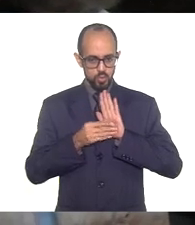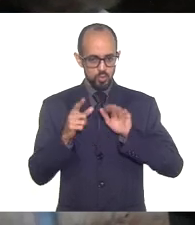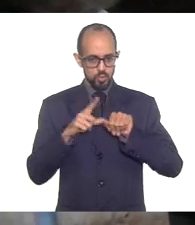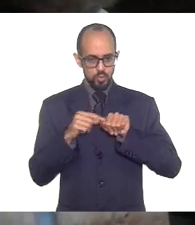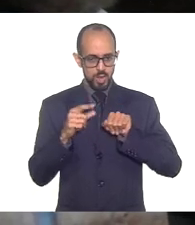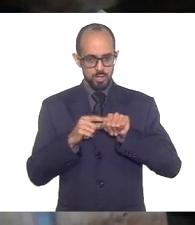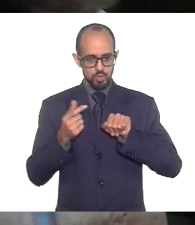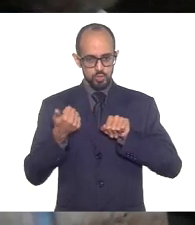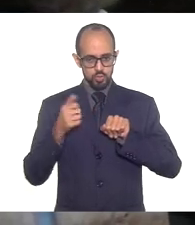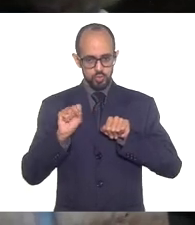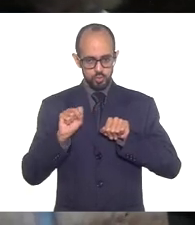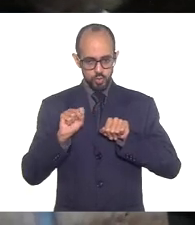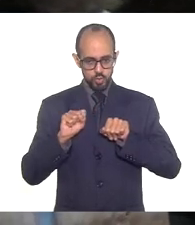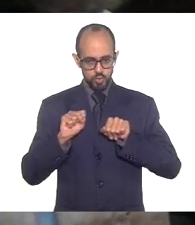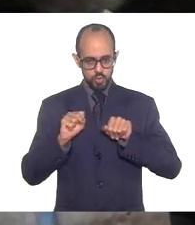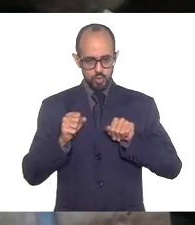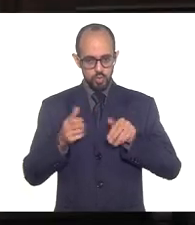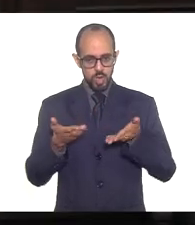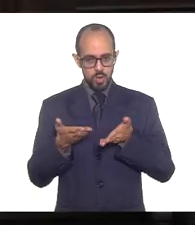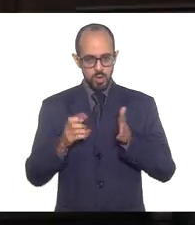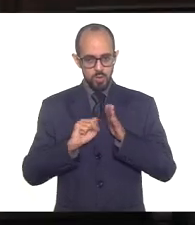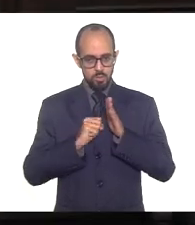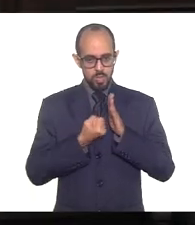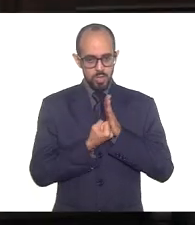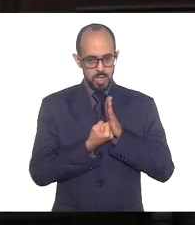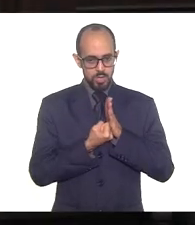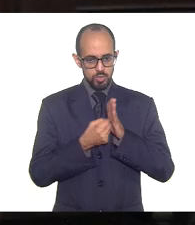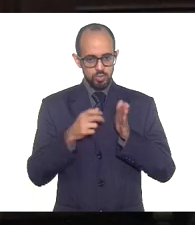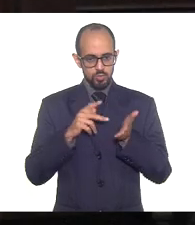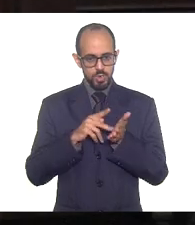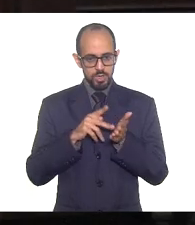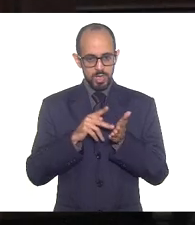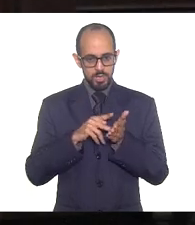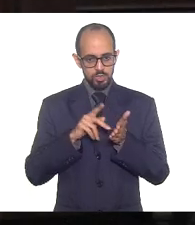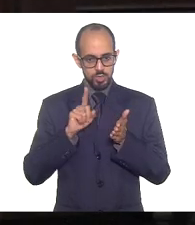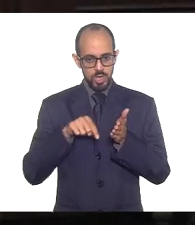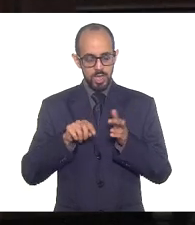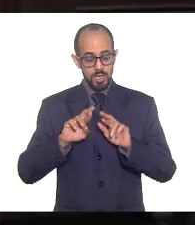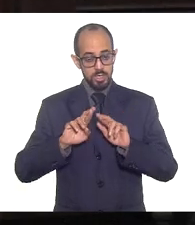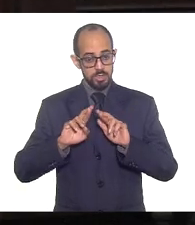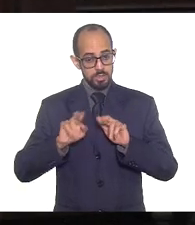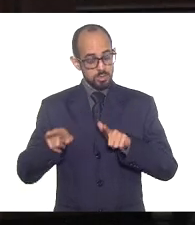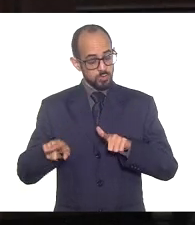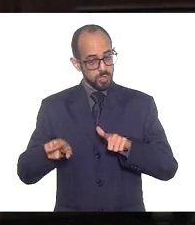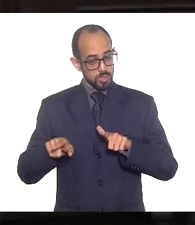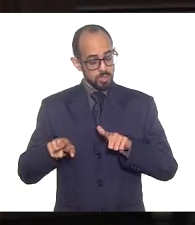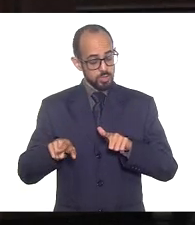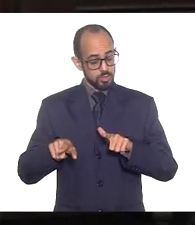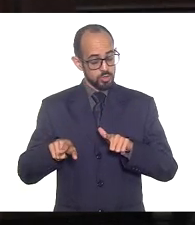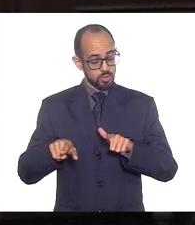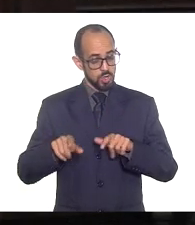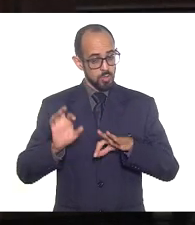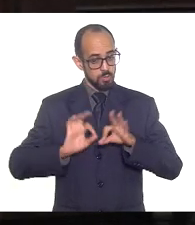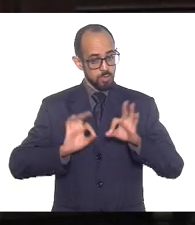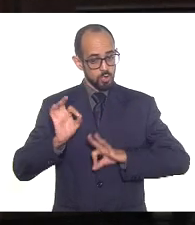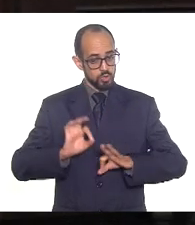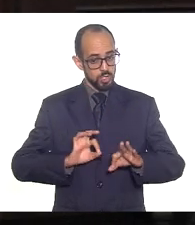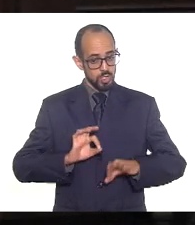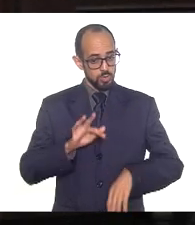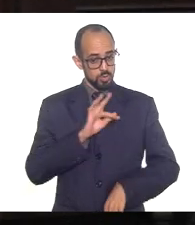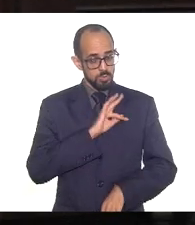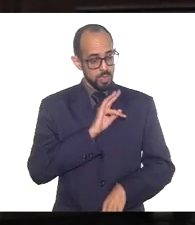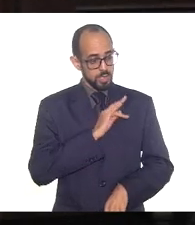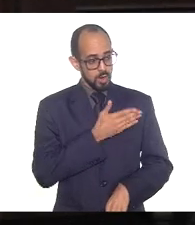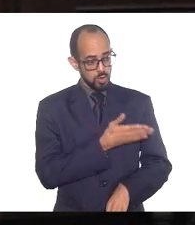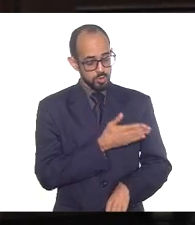artigo 18 fora vetado de fato matéria estranha ao projeto da deputada Martha Rocha